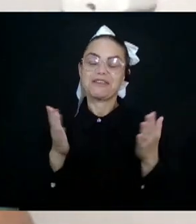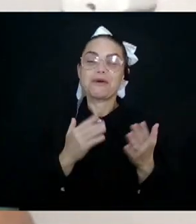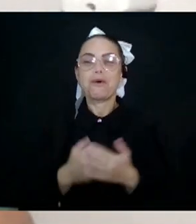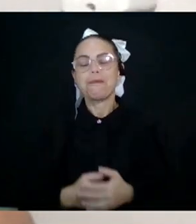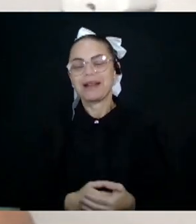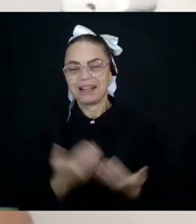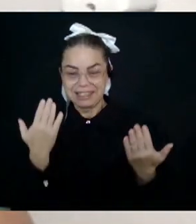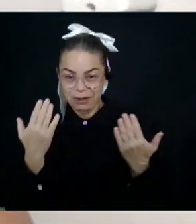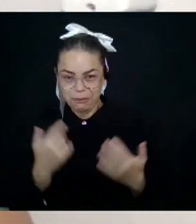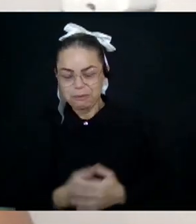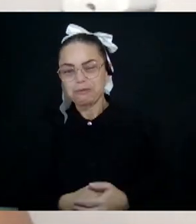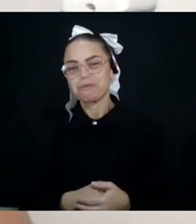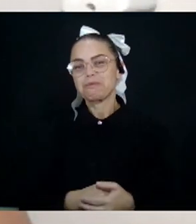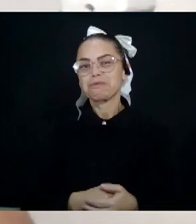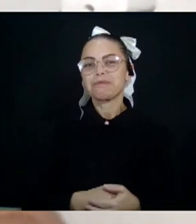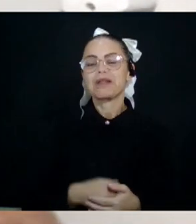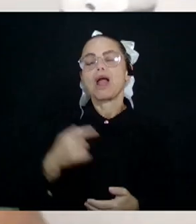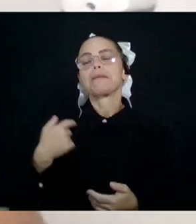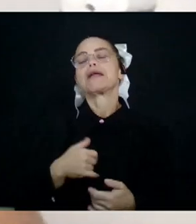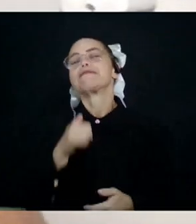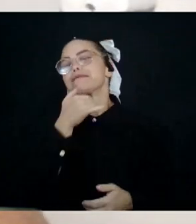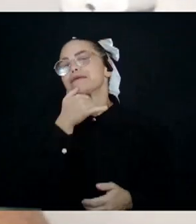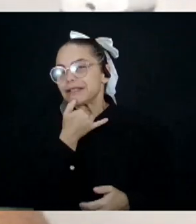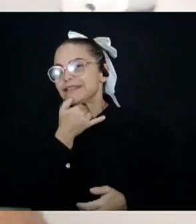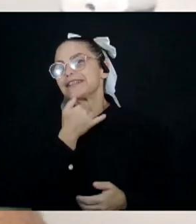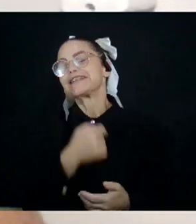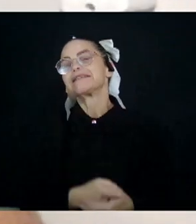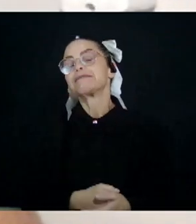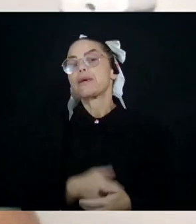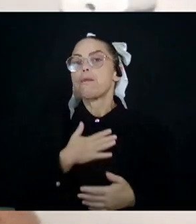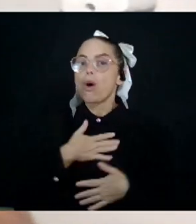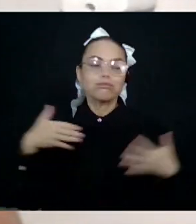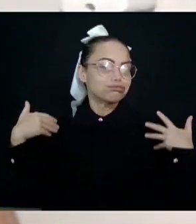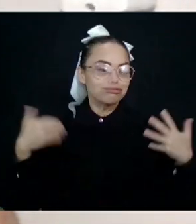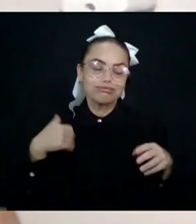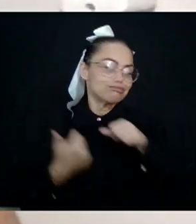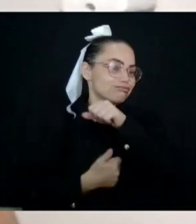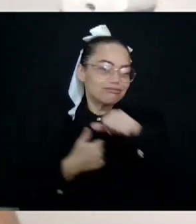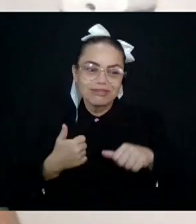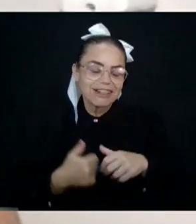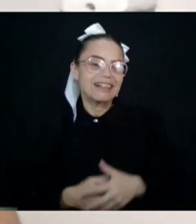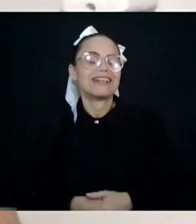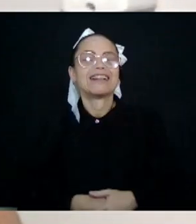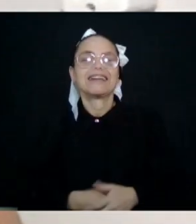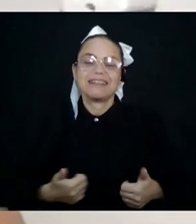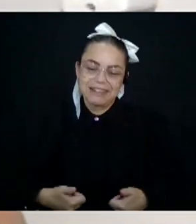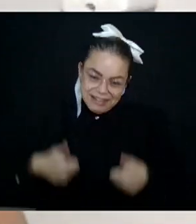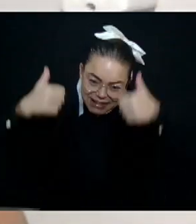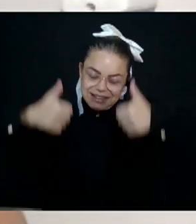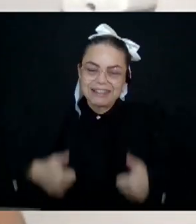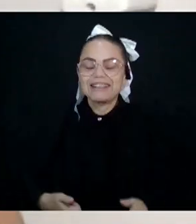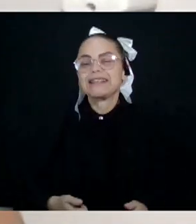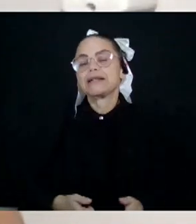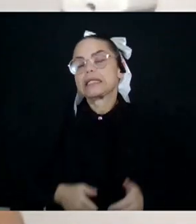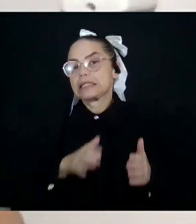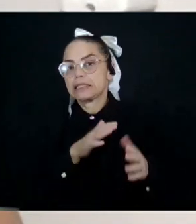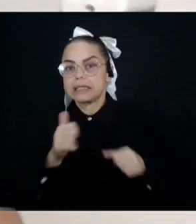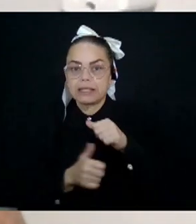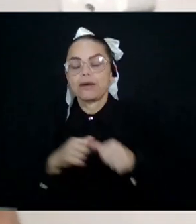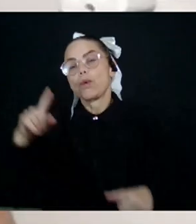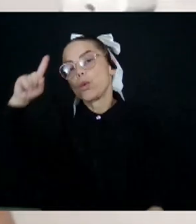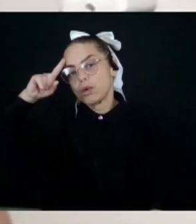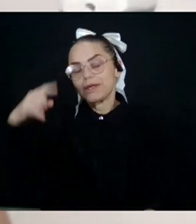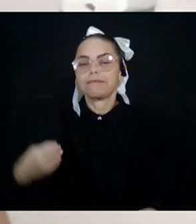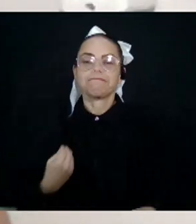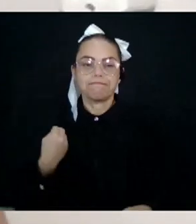como é que eu posso dizer? Revigorar e mudar a minha forma de rotina. Por exemplo, depois